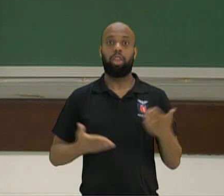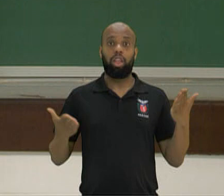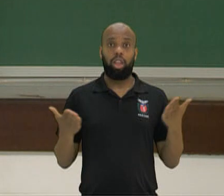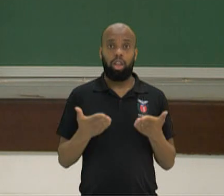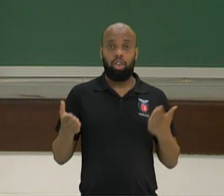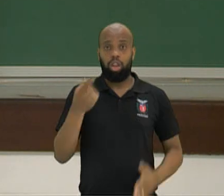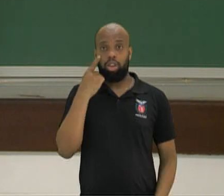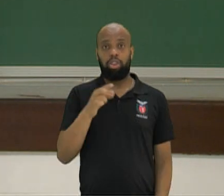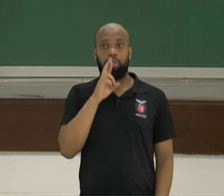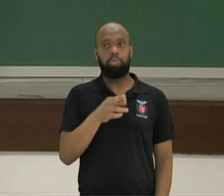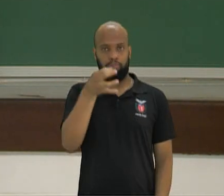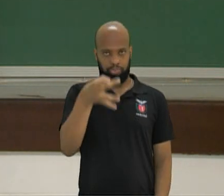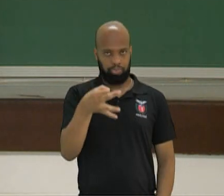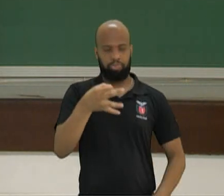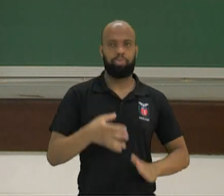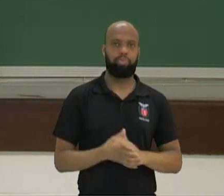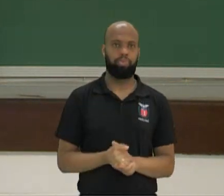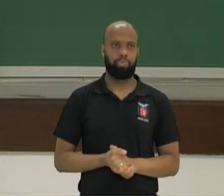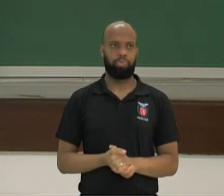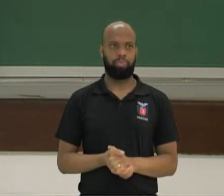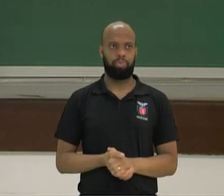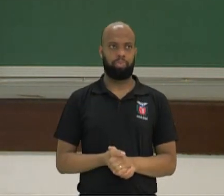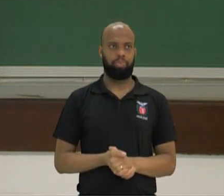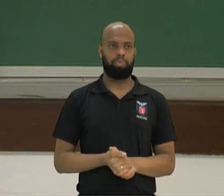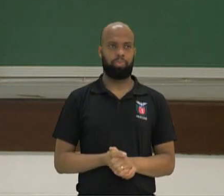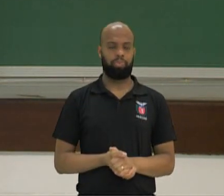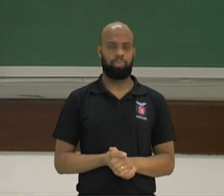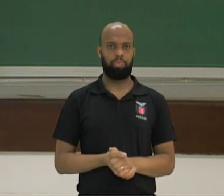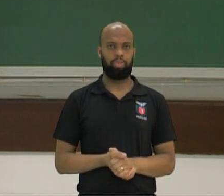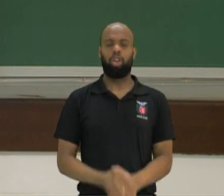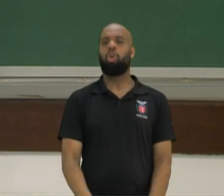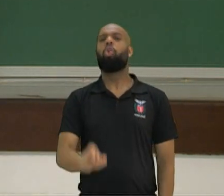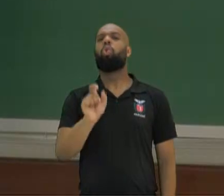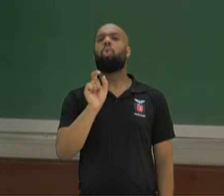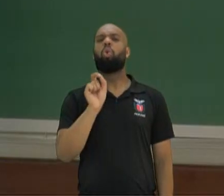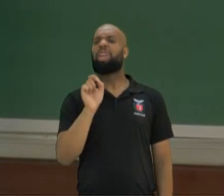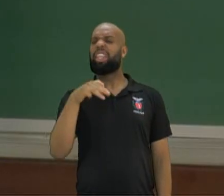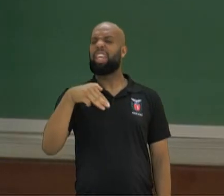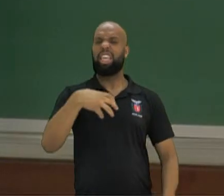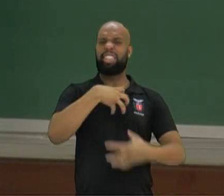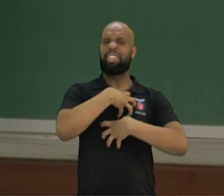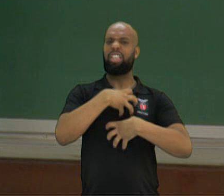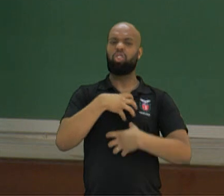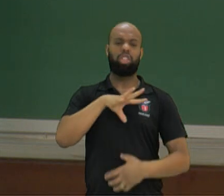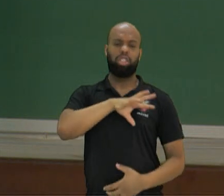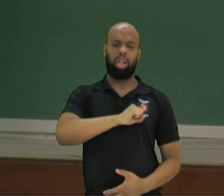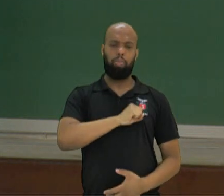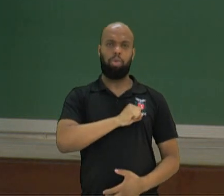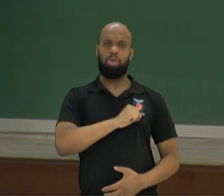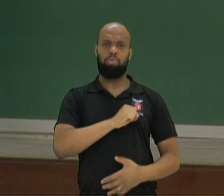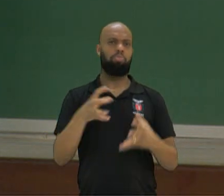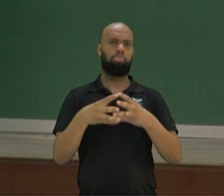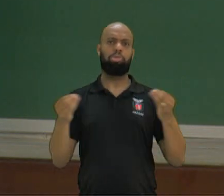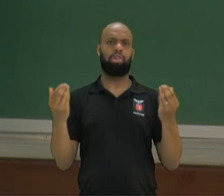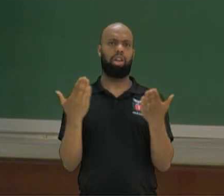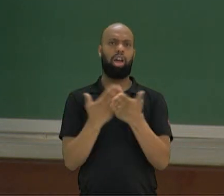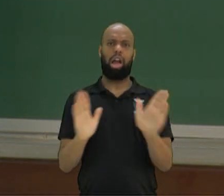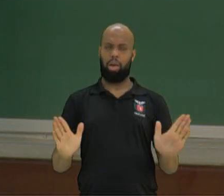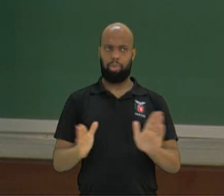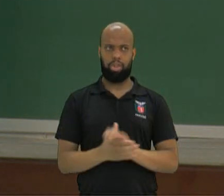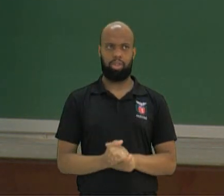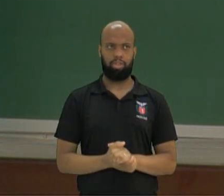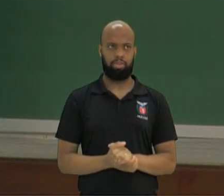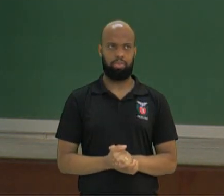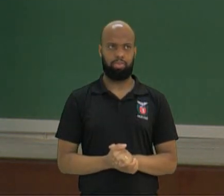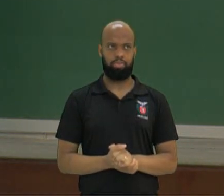Vamos ver aqui então as respostas? Olha só. Who felt love is temporary? Quem que sentia que o amor é temporário? Both the Lithuanian